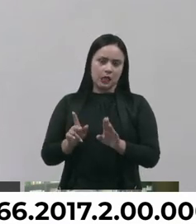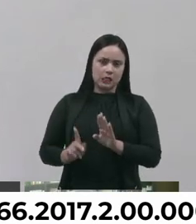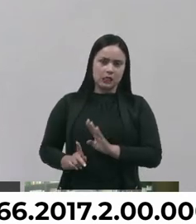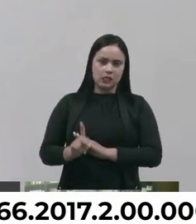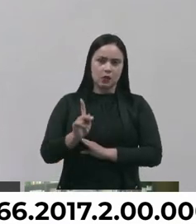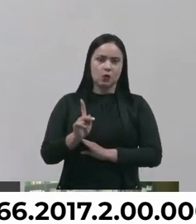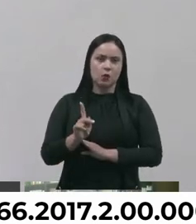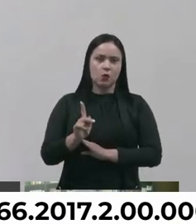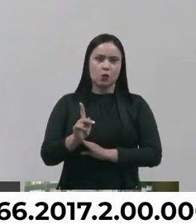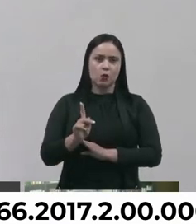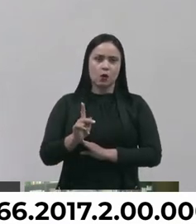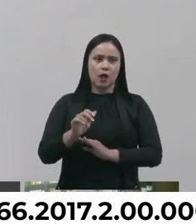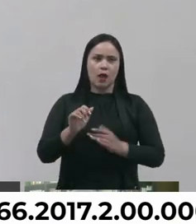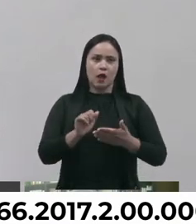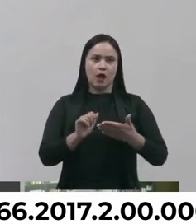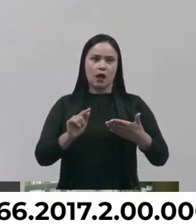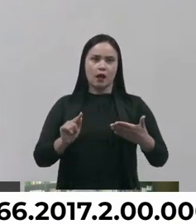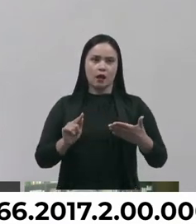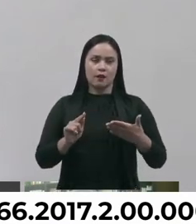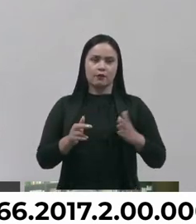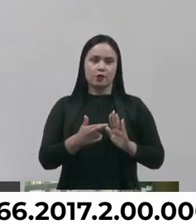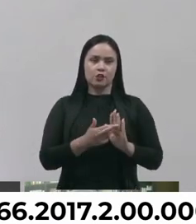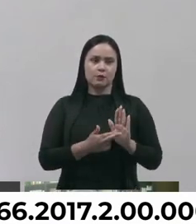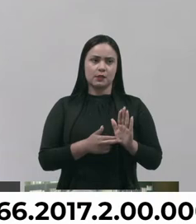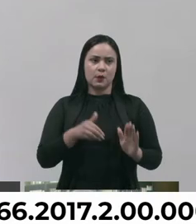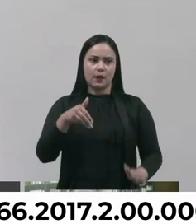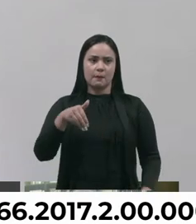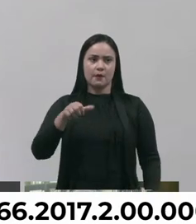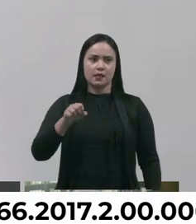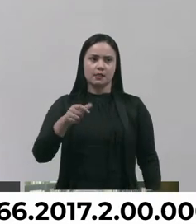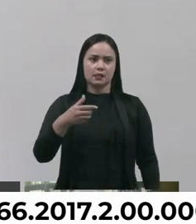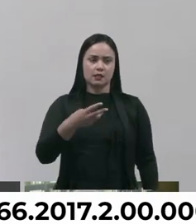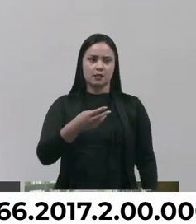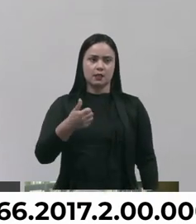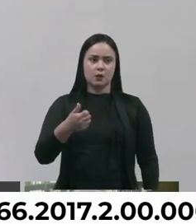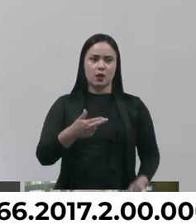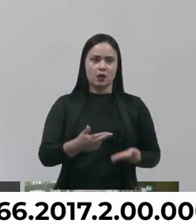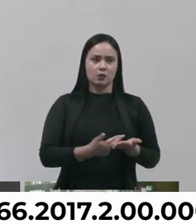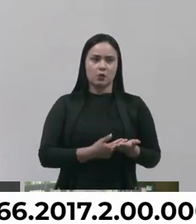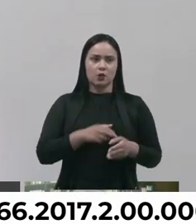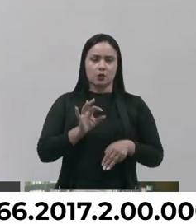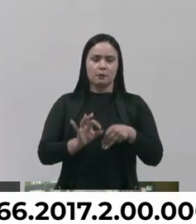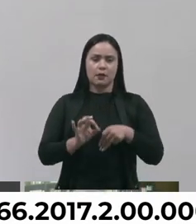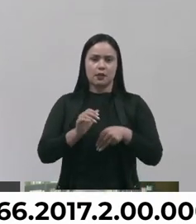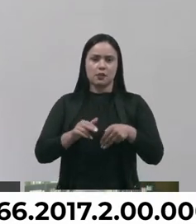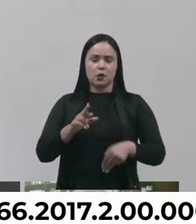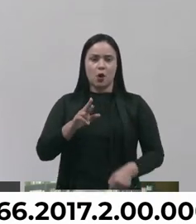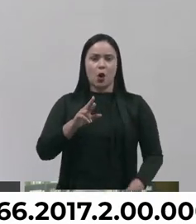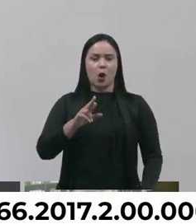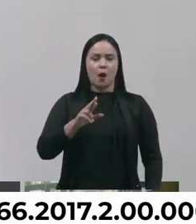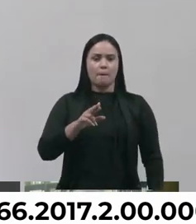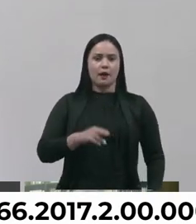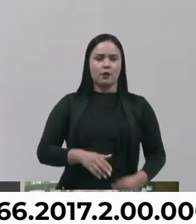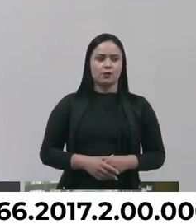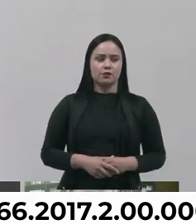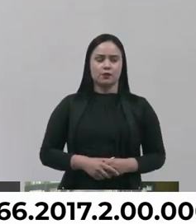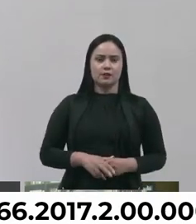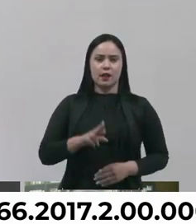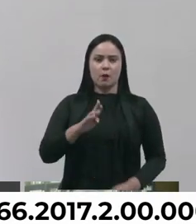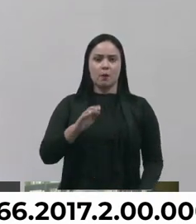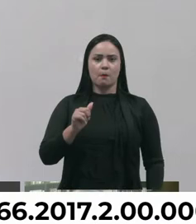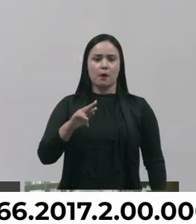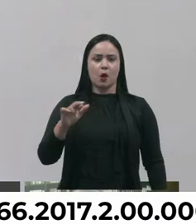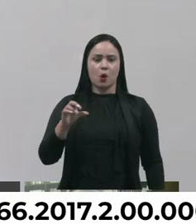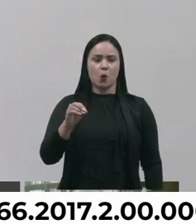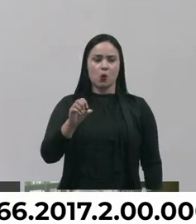aqui um agravo regimental no RMS 31.506, relatoria do ministro Luiz Roberto Barroso, que